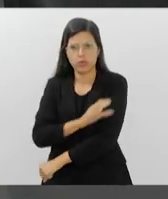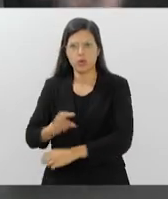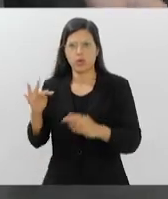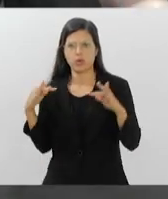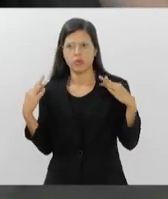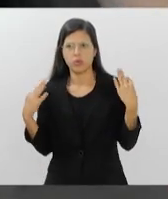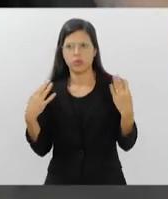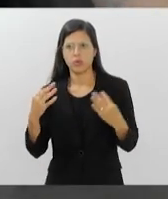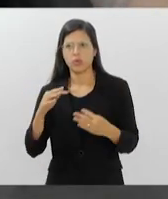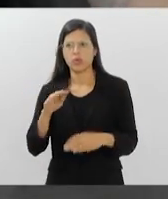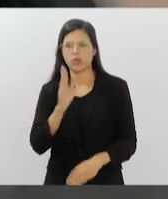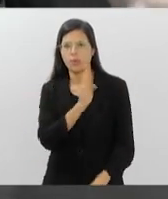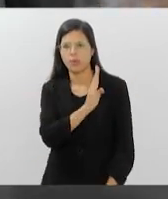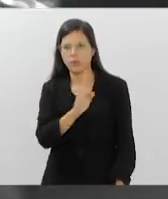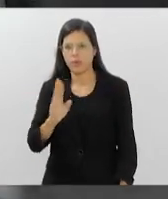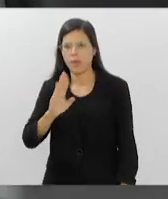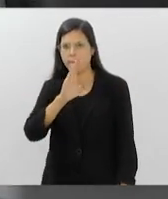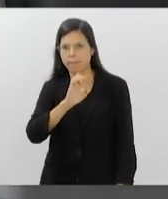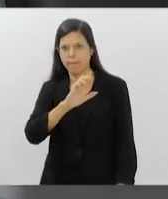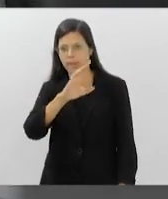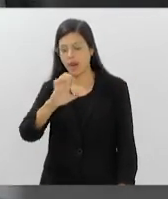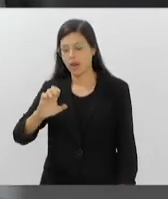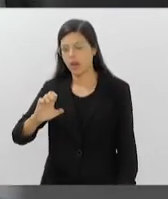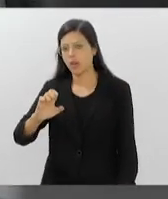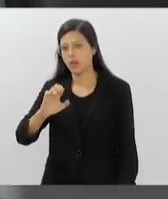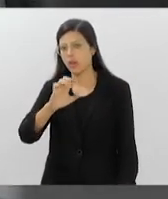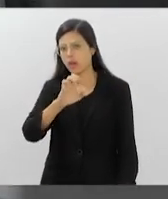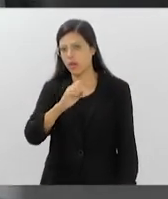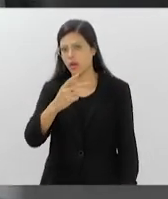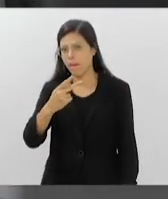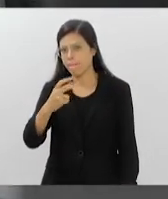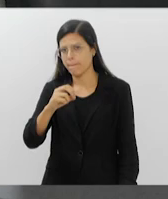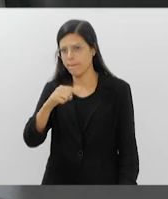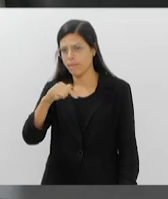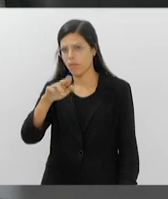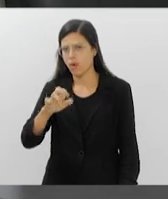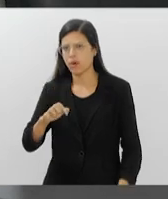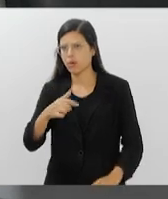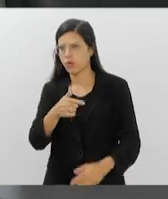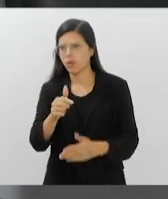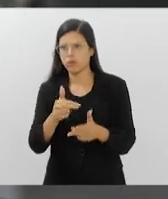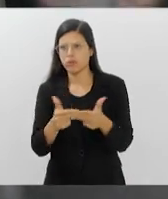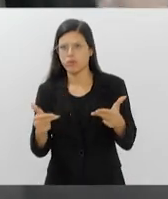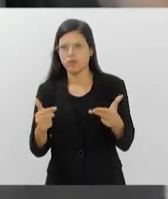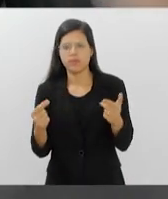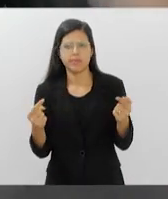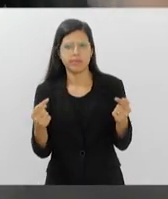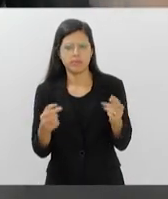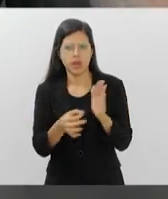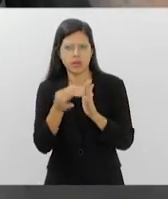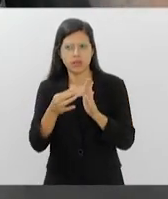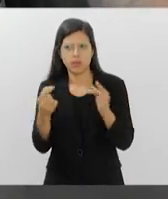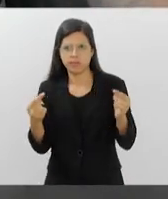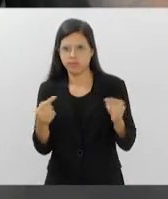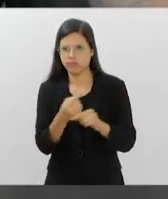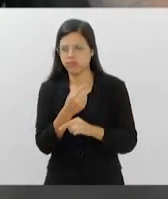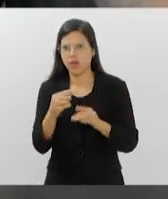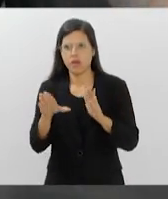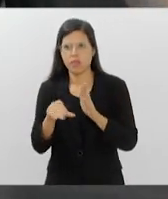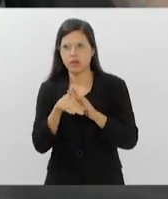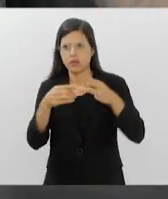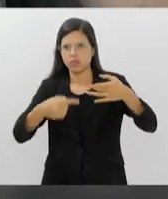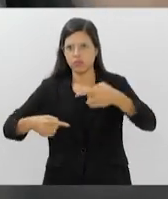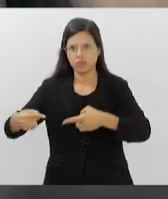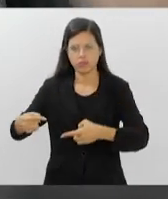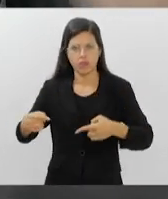Janeiro, a livraria Belle Époque e da outras providências. O parecer é contrário à emenda. Em discussão. Não havendo quem